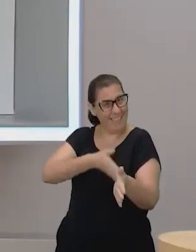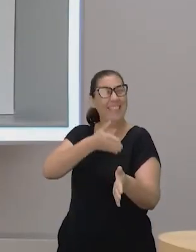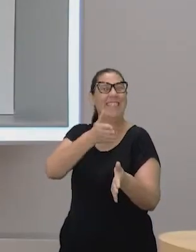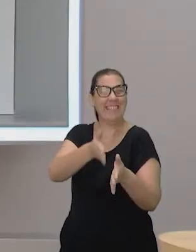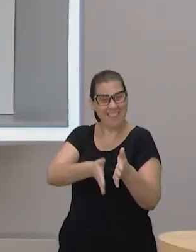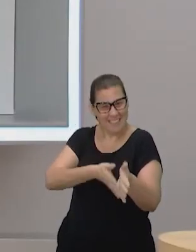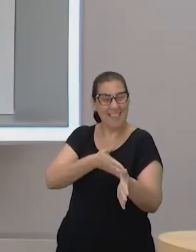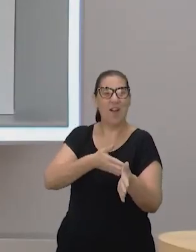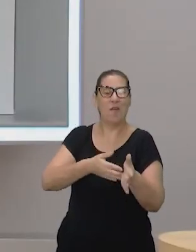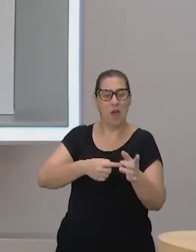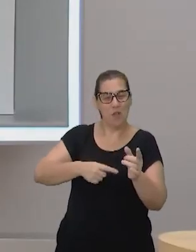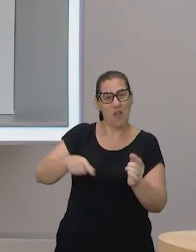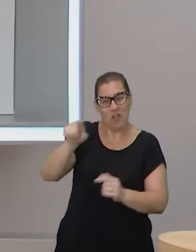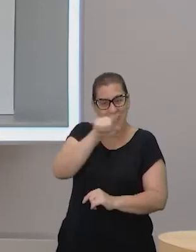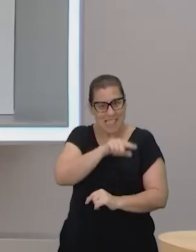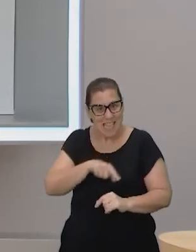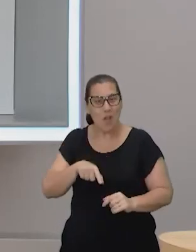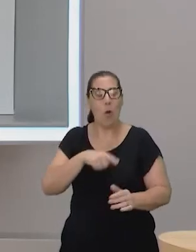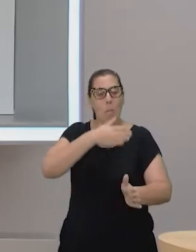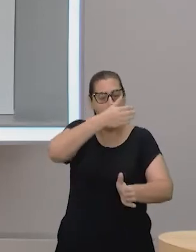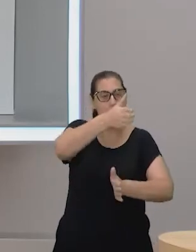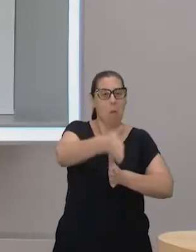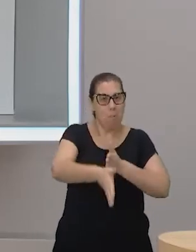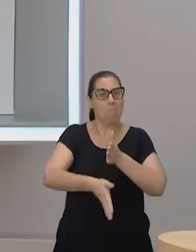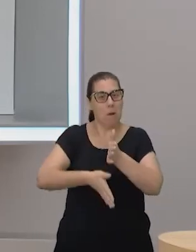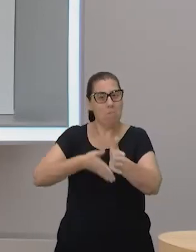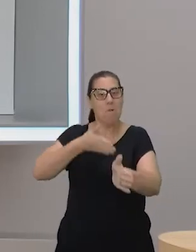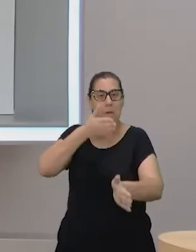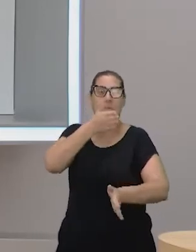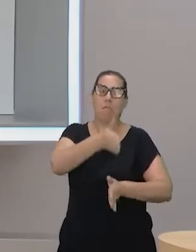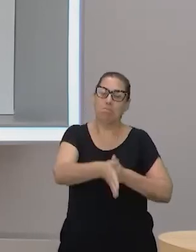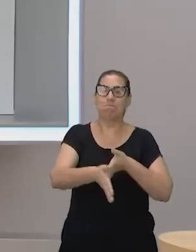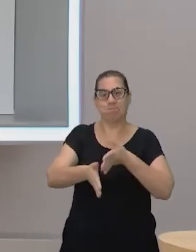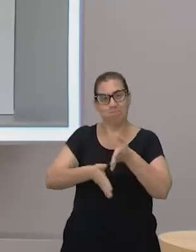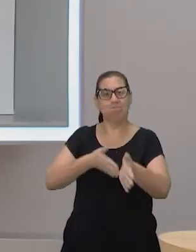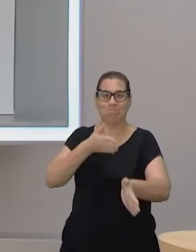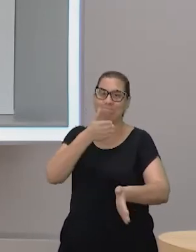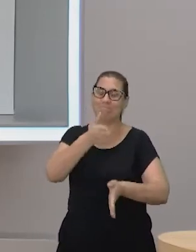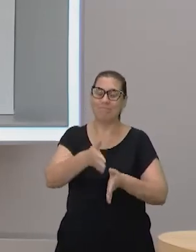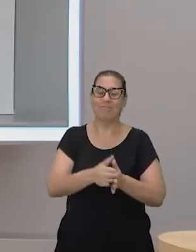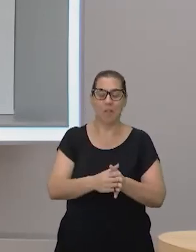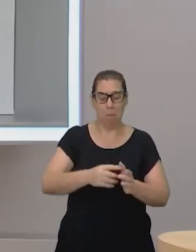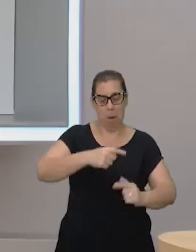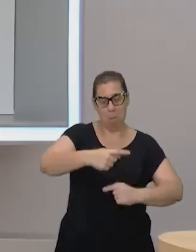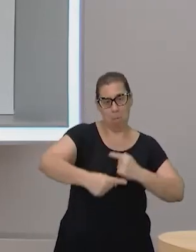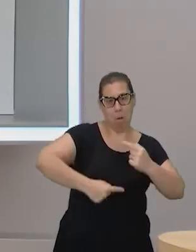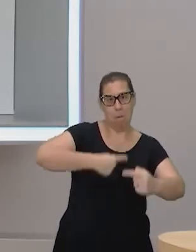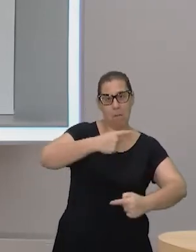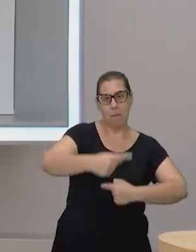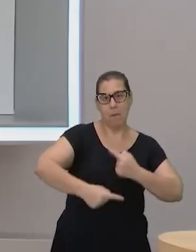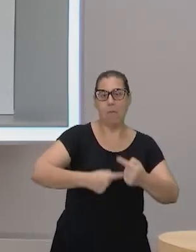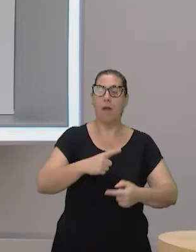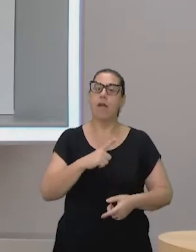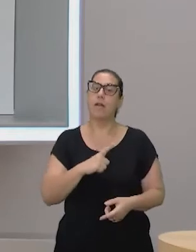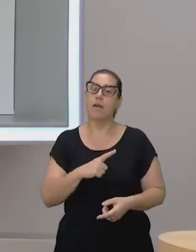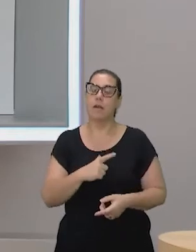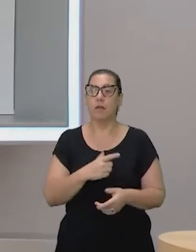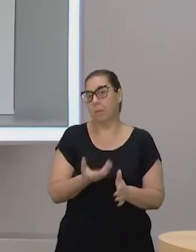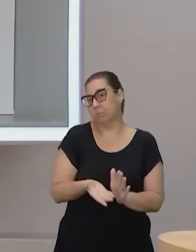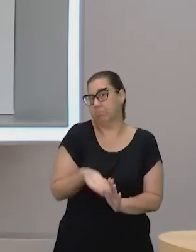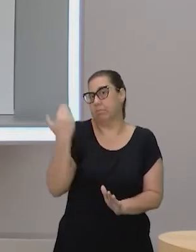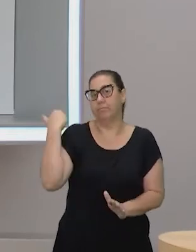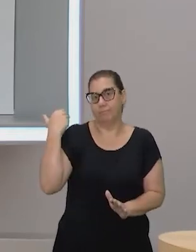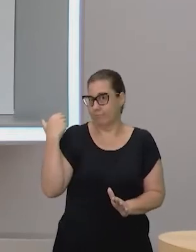Isso é um ciclo, né? Porque tem uma parte do calor que está movimentando ali as rodas da locomotiva e tem uma parte que é